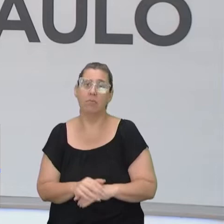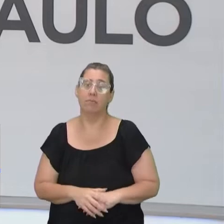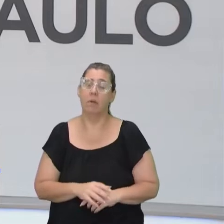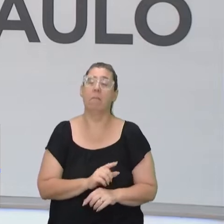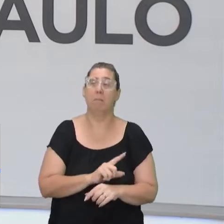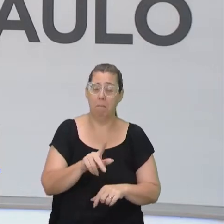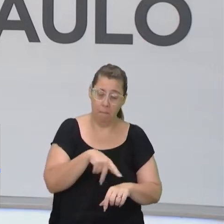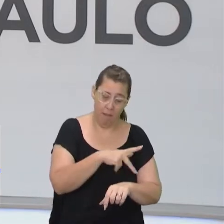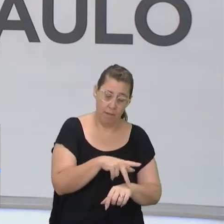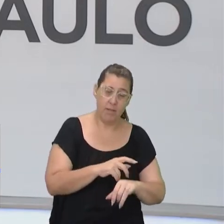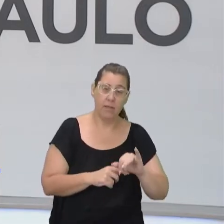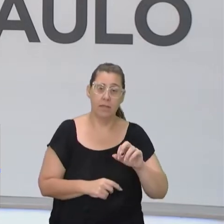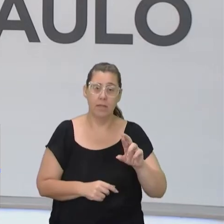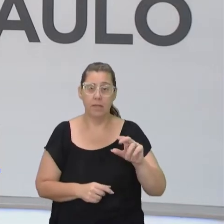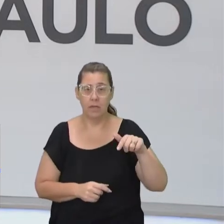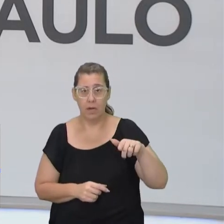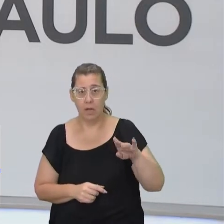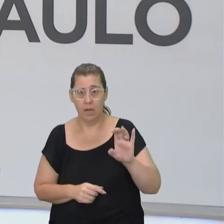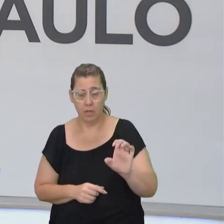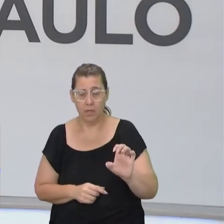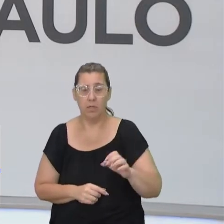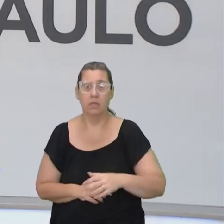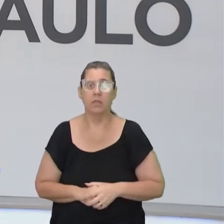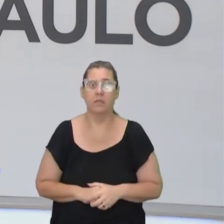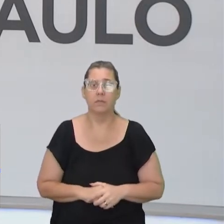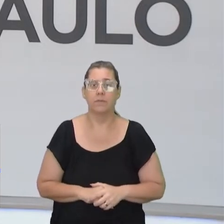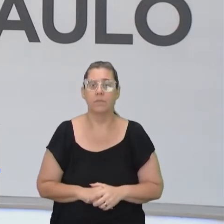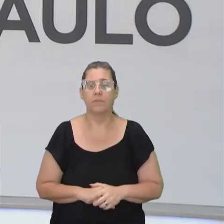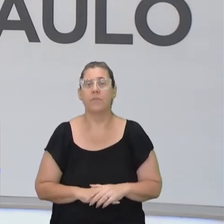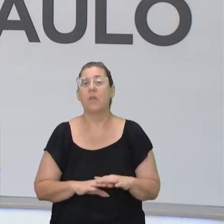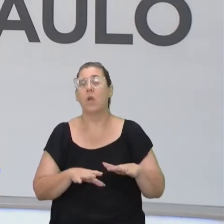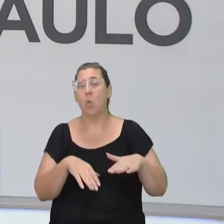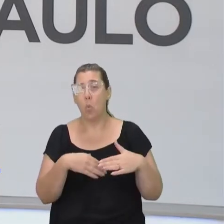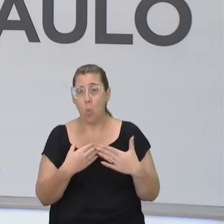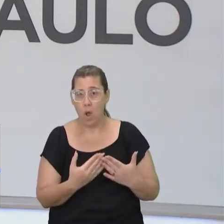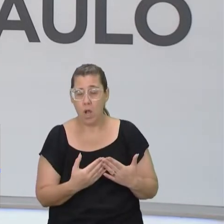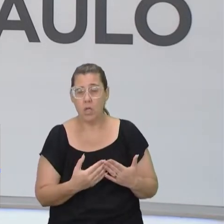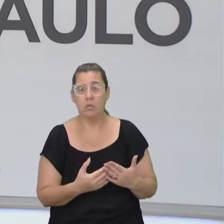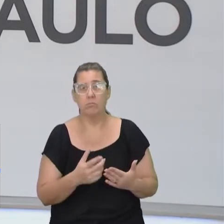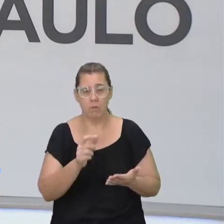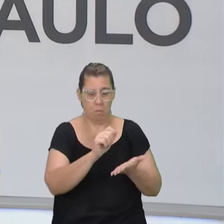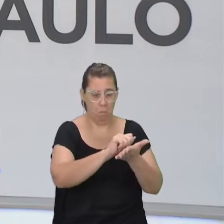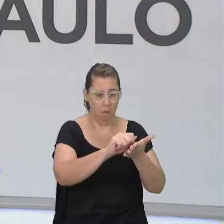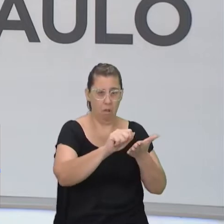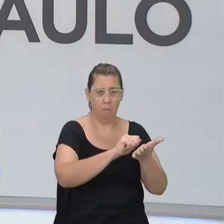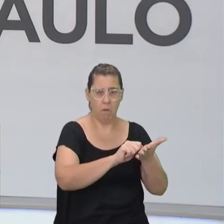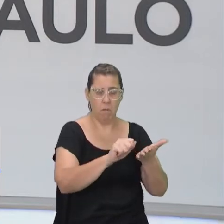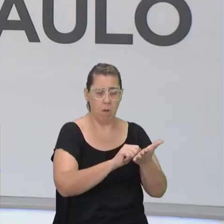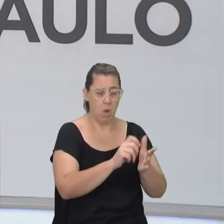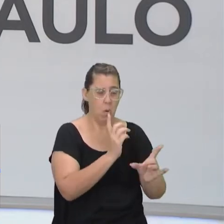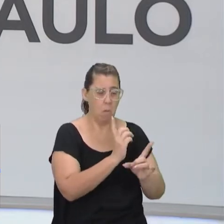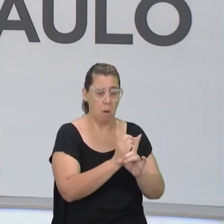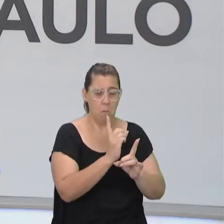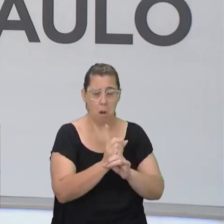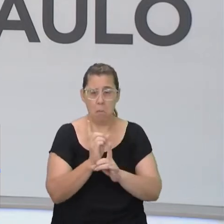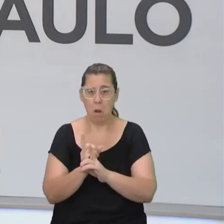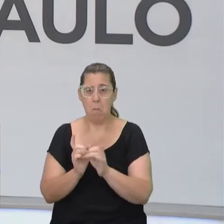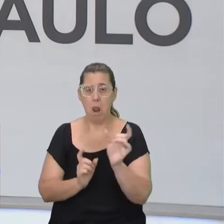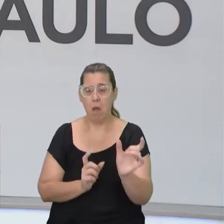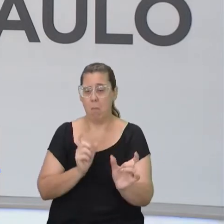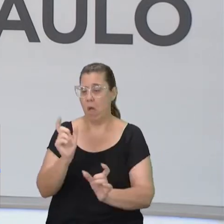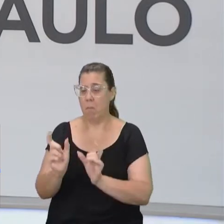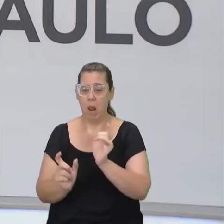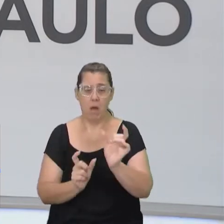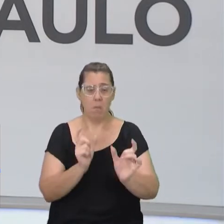Certo? Uma outra coisa que eu não falei é assim. Quando você for sublinhando, você vai encontrar palavras. E aí vai ter aquela